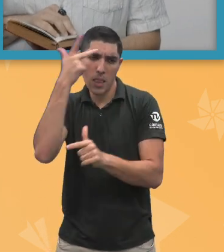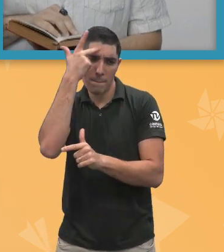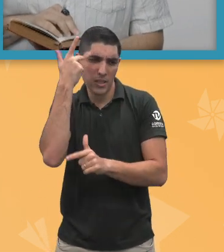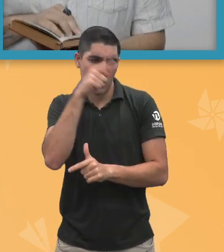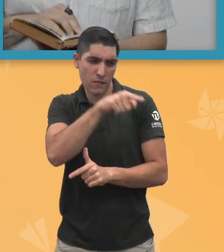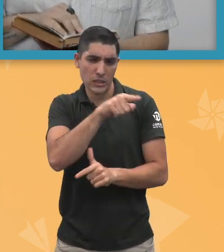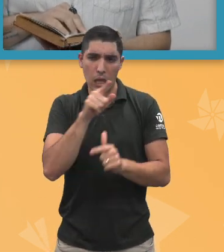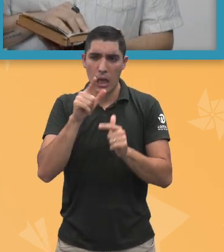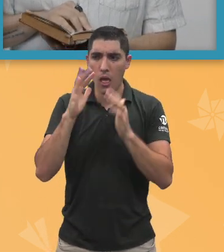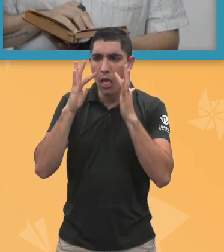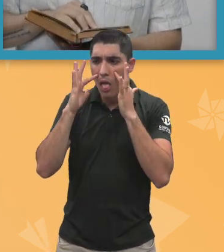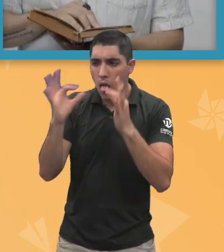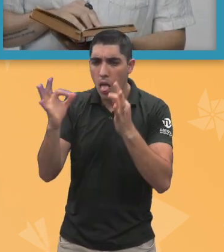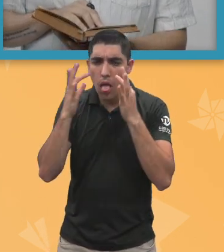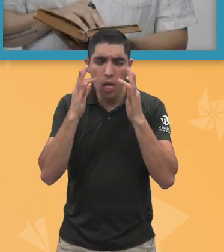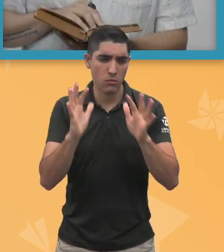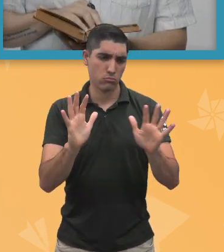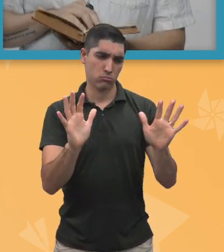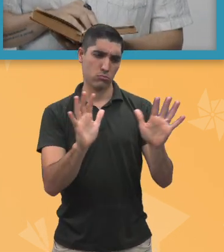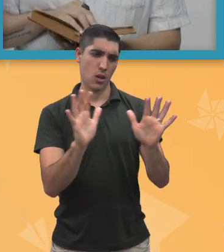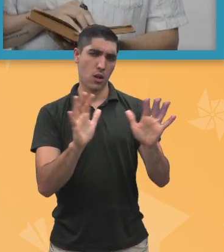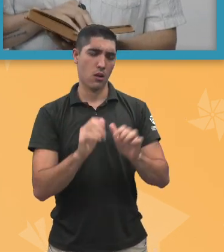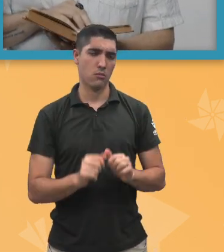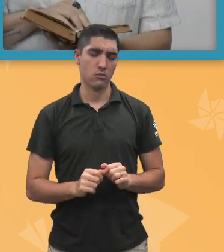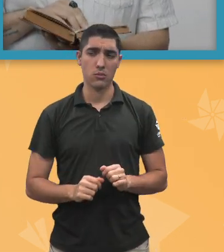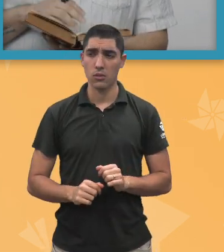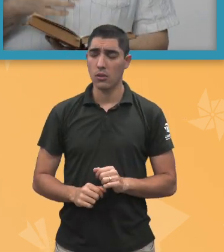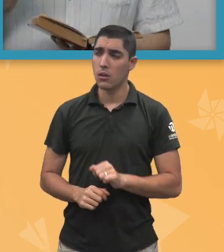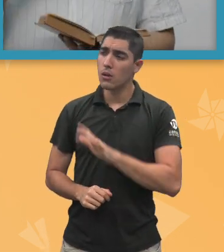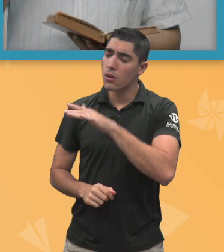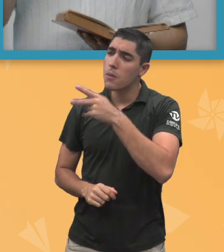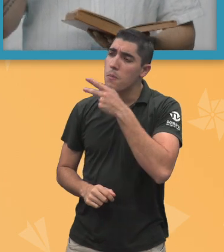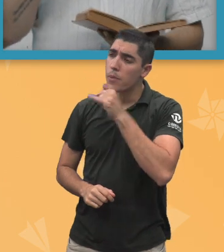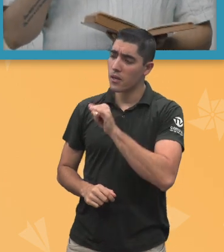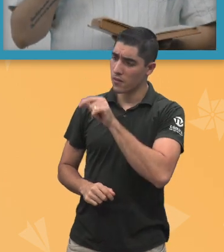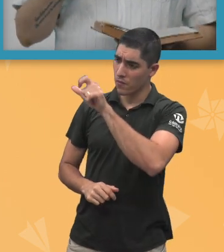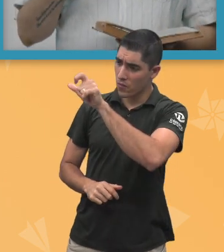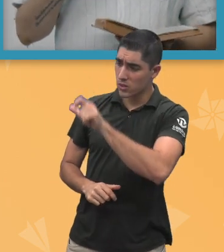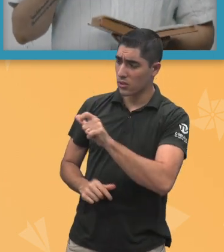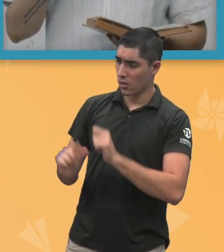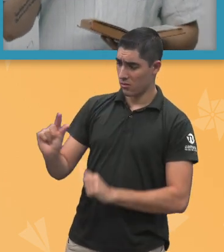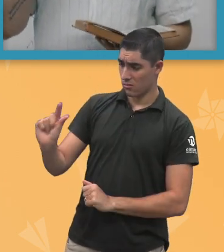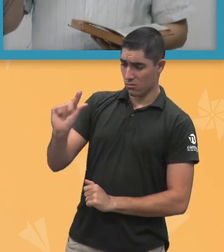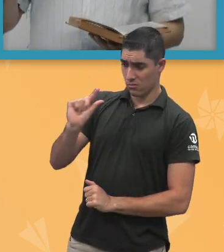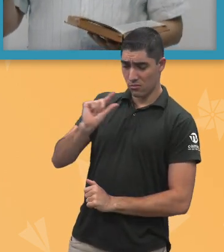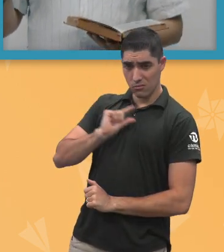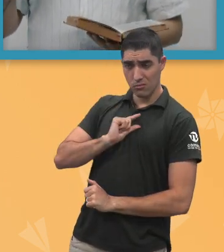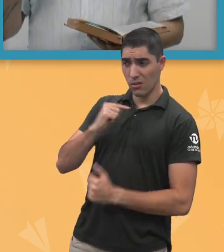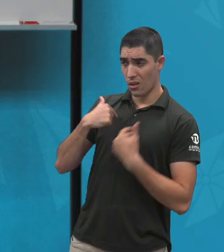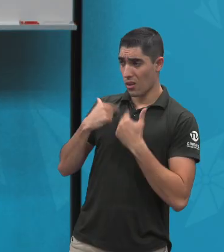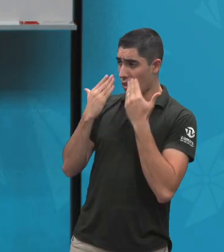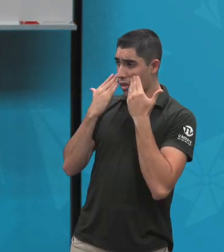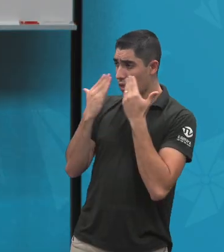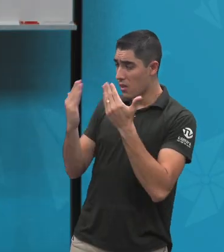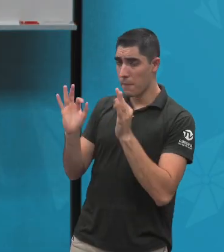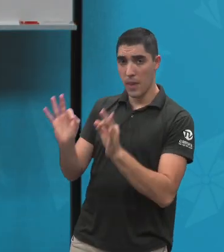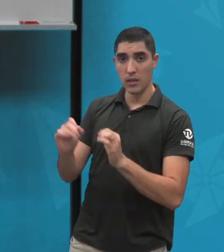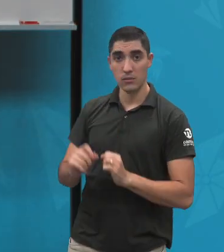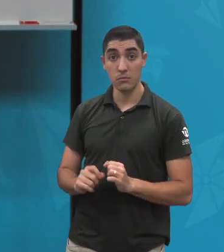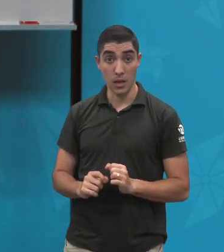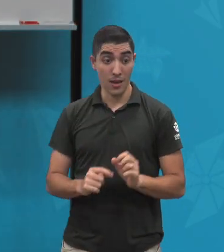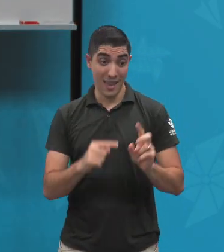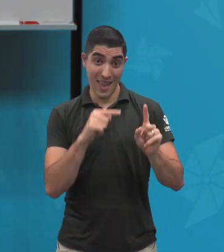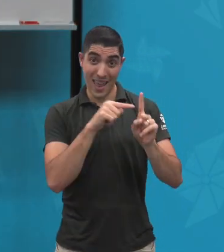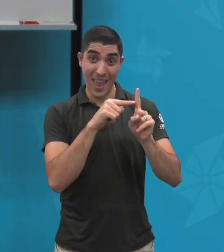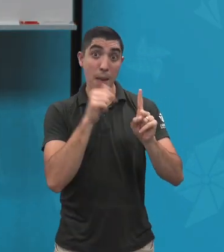Prestei-os às palavras que o Senhor mesmo disse e aos meus olhos. Então essa menina está argumentando com